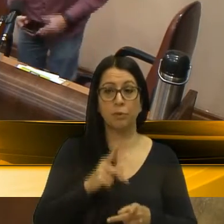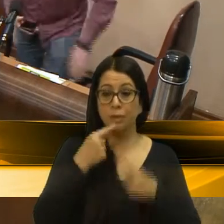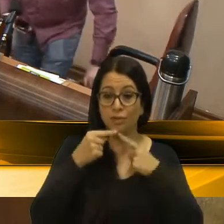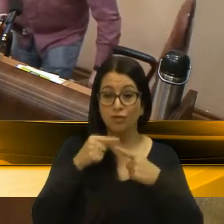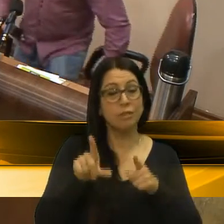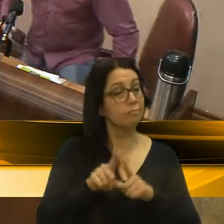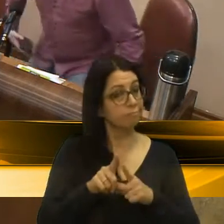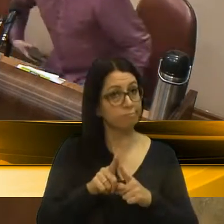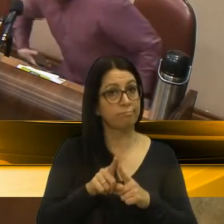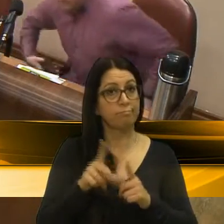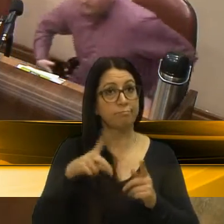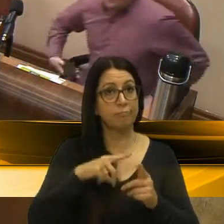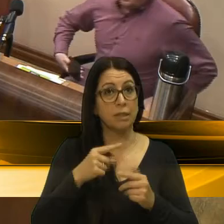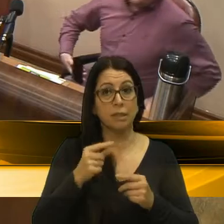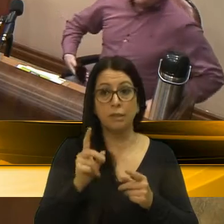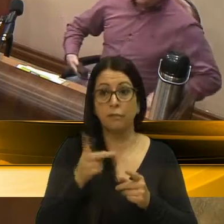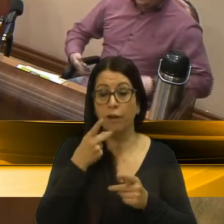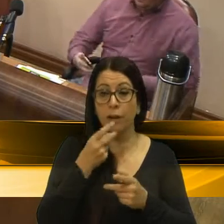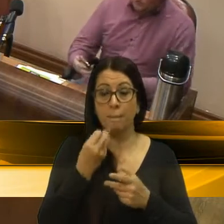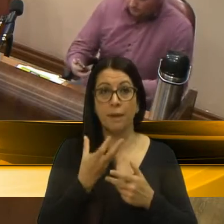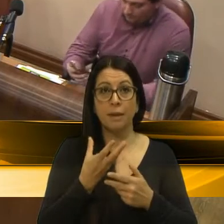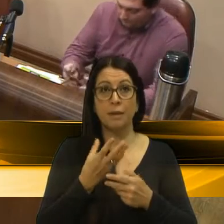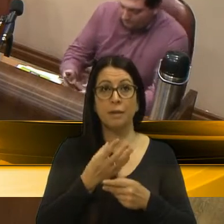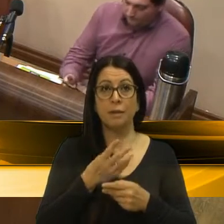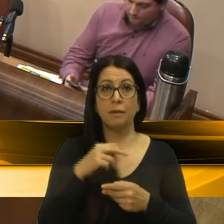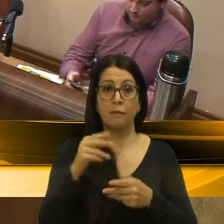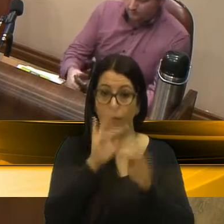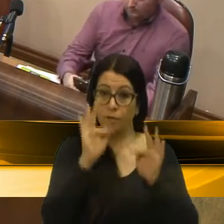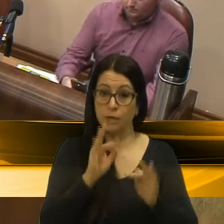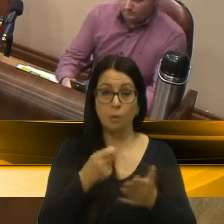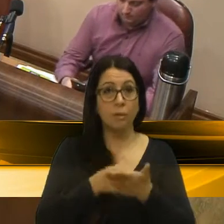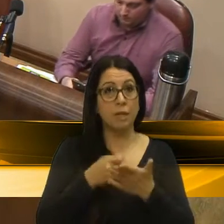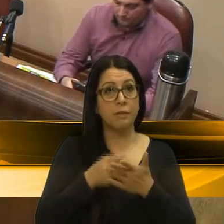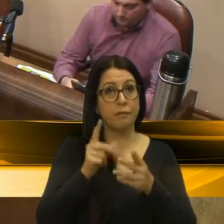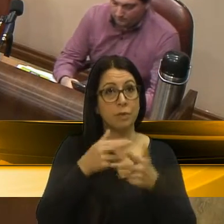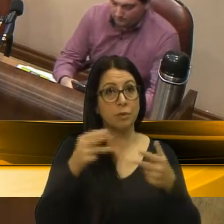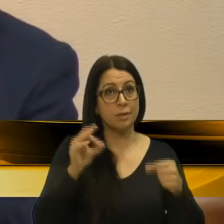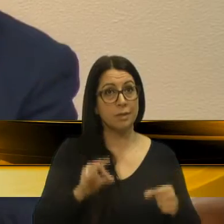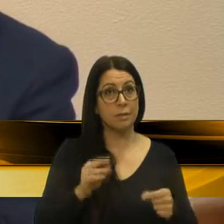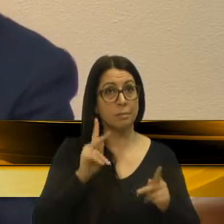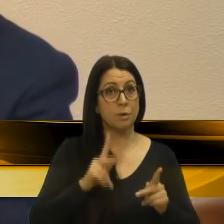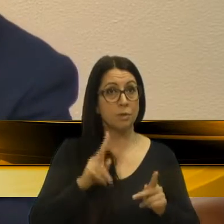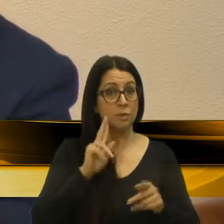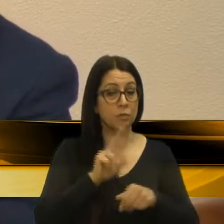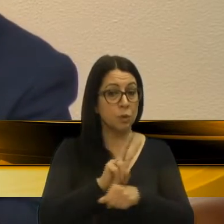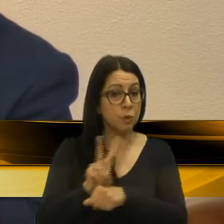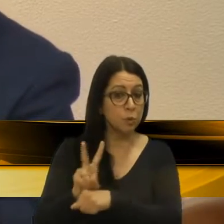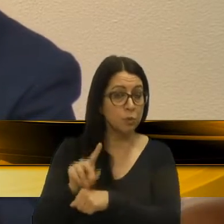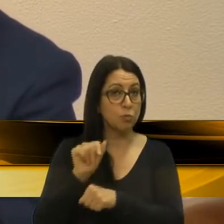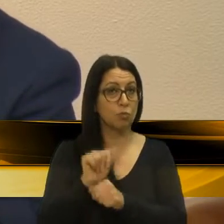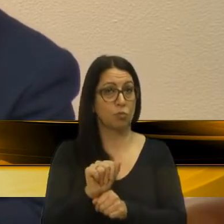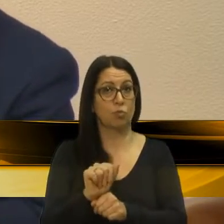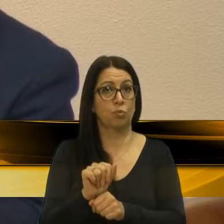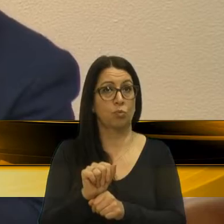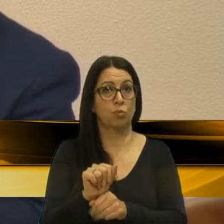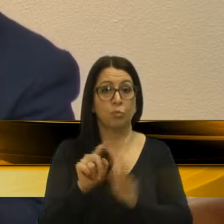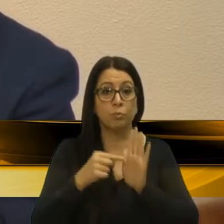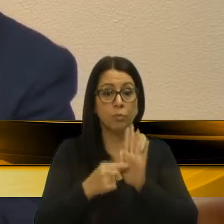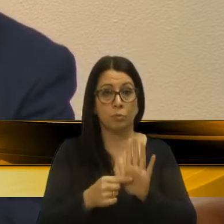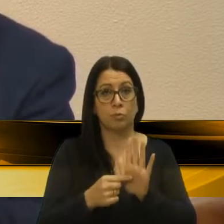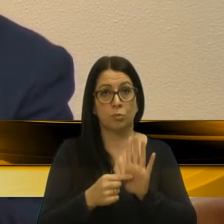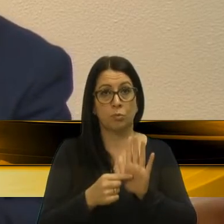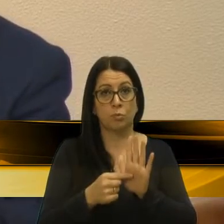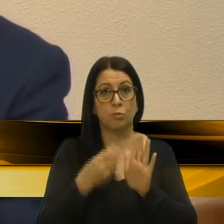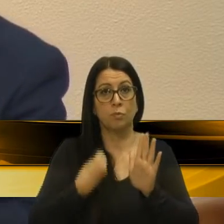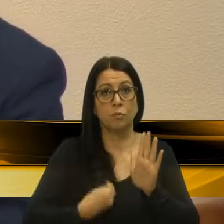mesmo, e se tiver algum elogio a gente fica feliz, porque a nossa obrigação é fazer as coisas certas, mas as pessoas estão fiscalizando através da transmissão, através